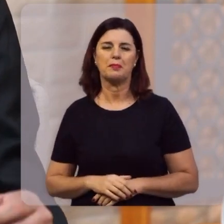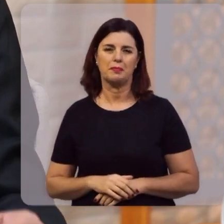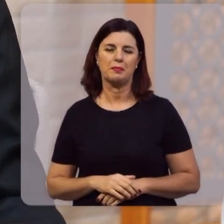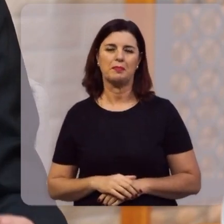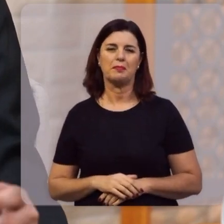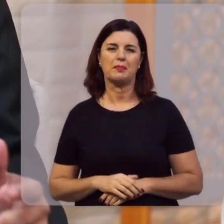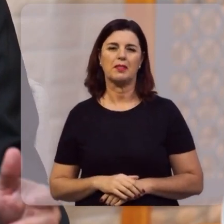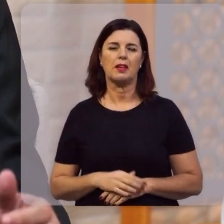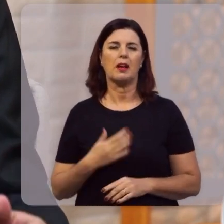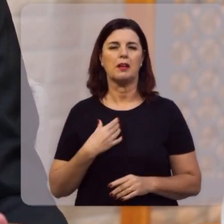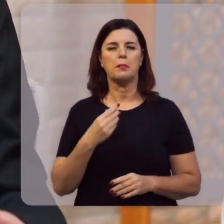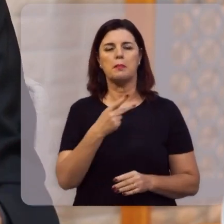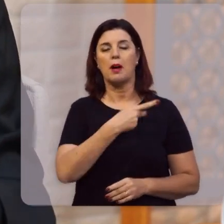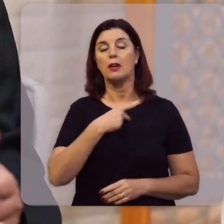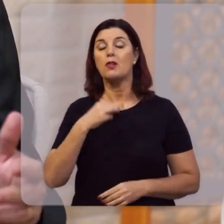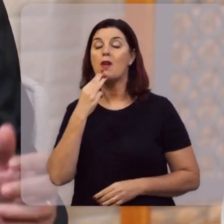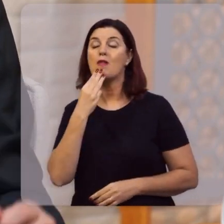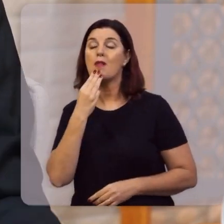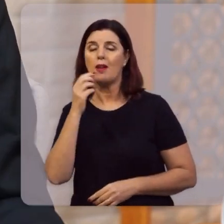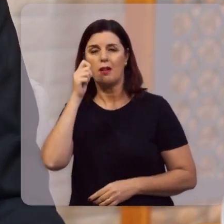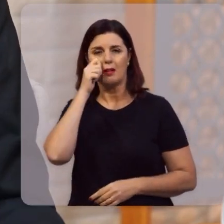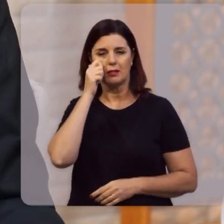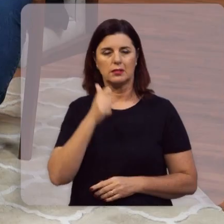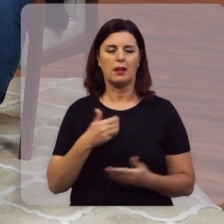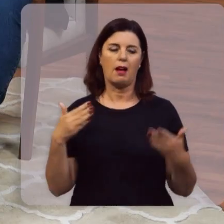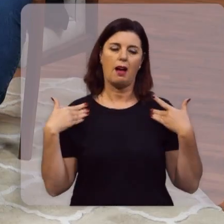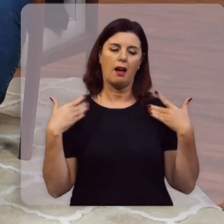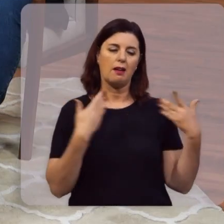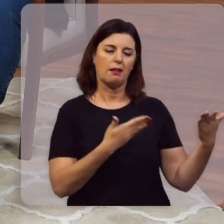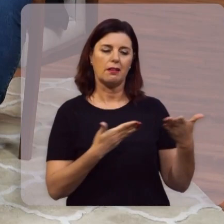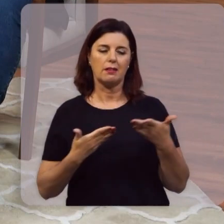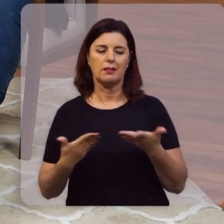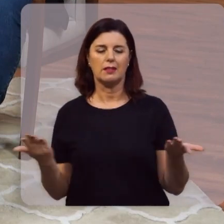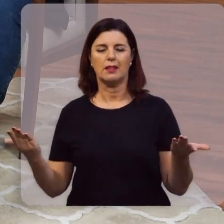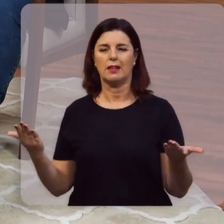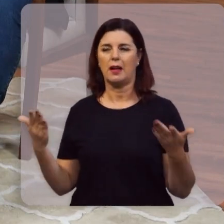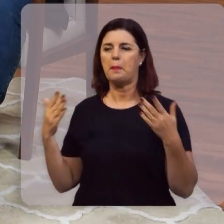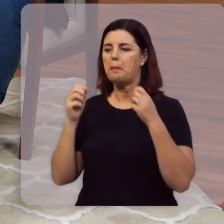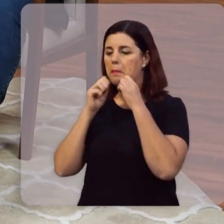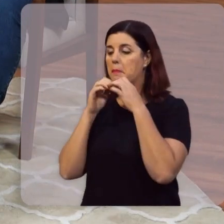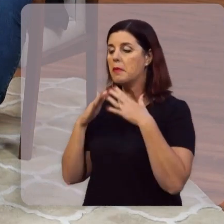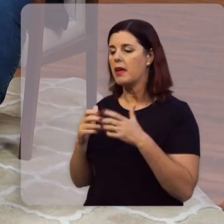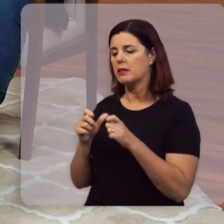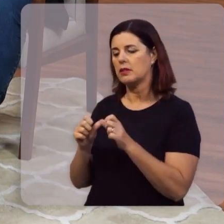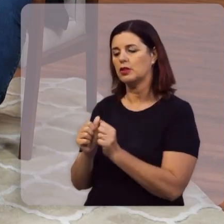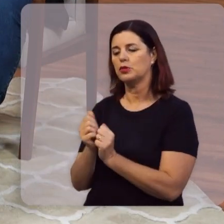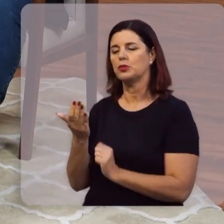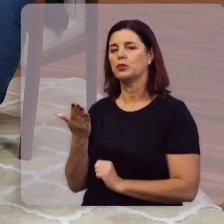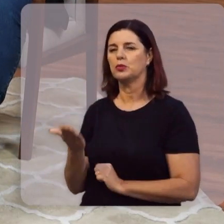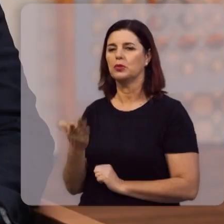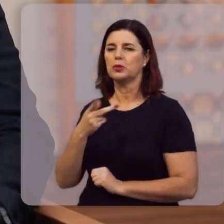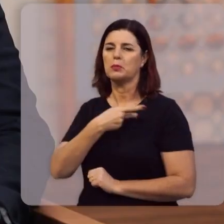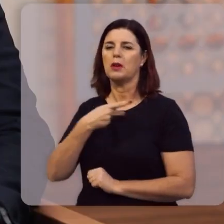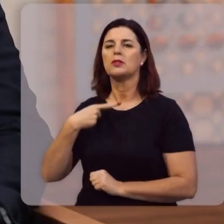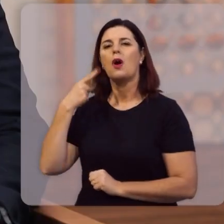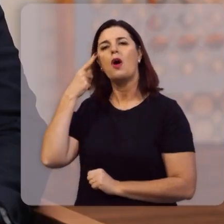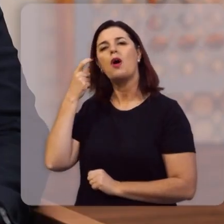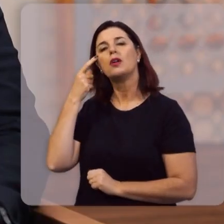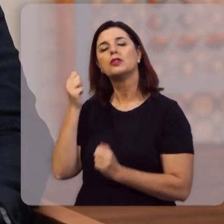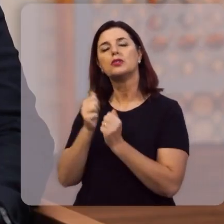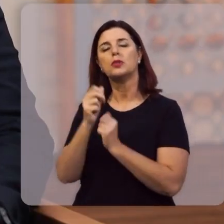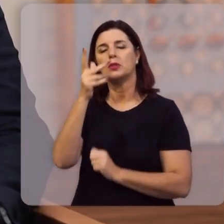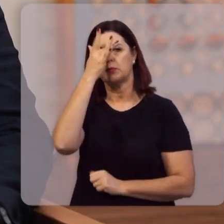a APECOM. Reverendo Roster, uma alegria tê-lo mais uma vez conosco no Verdade e Vida. Que bênção estarmos juntos, reverendo Rodrigo, também com os